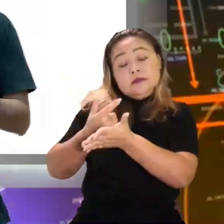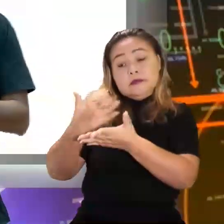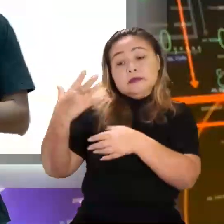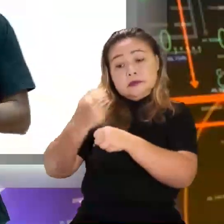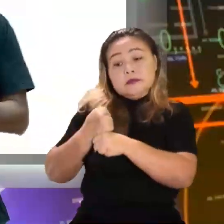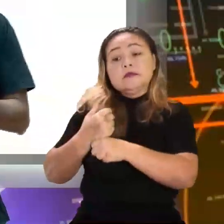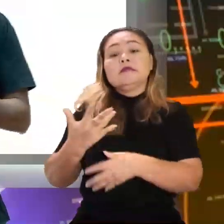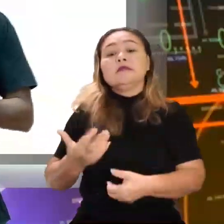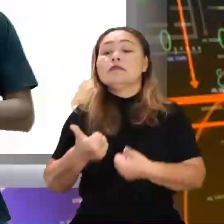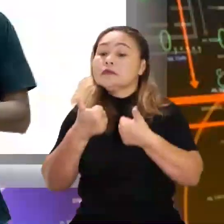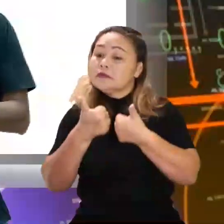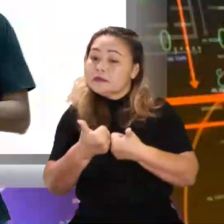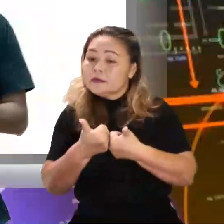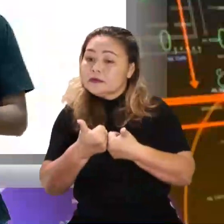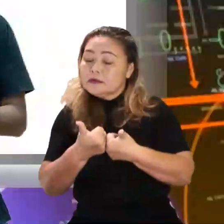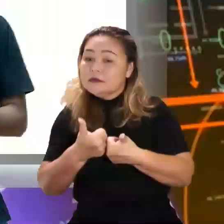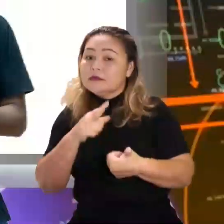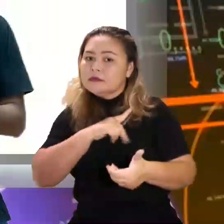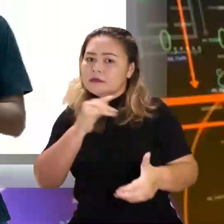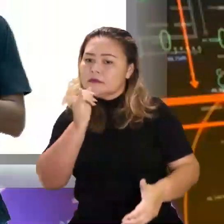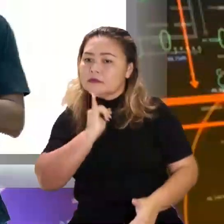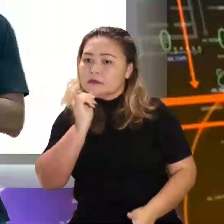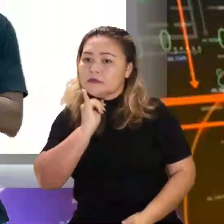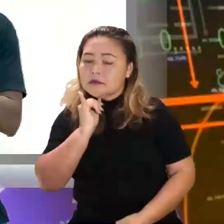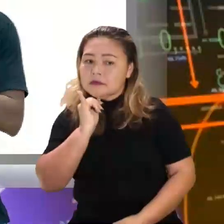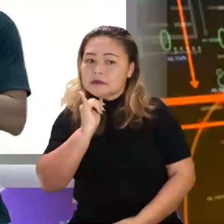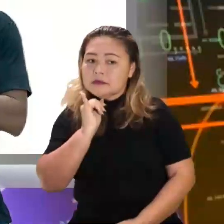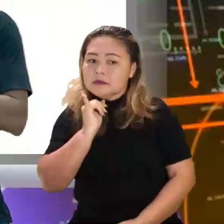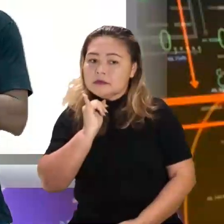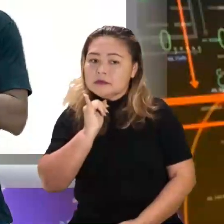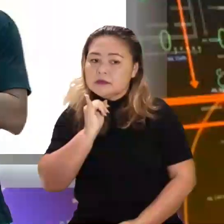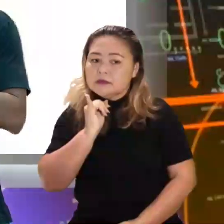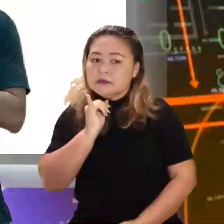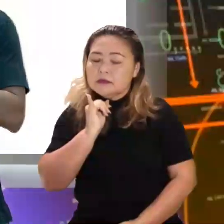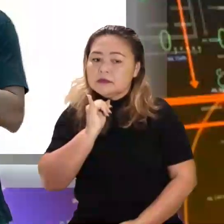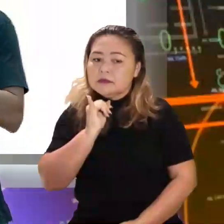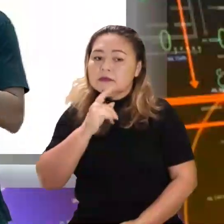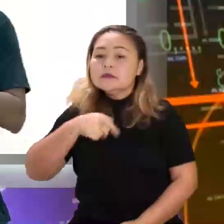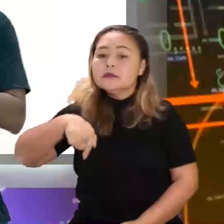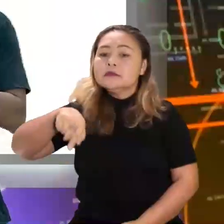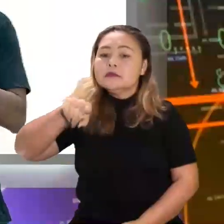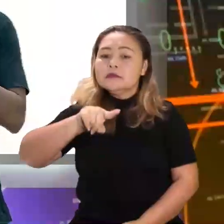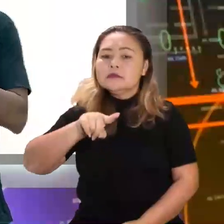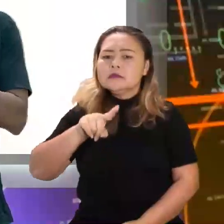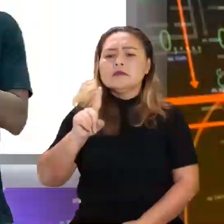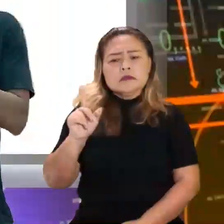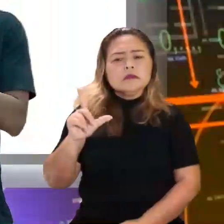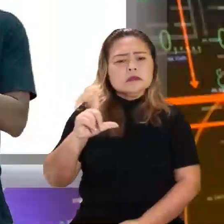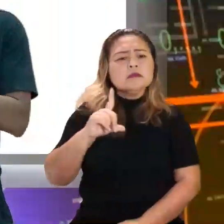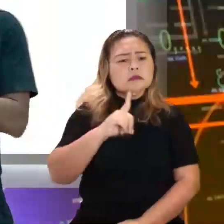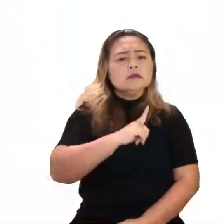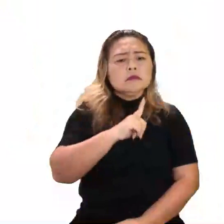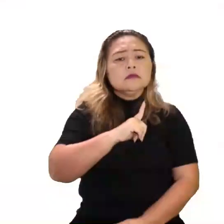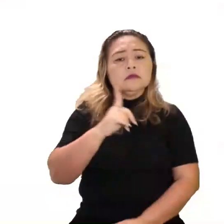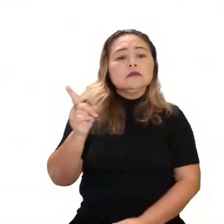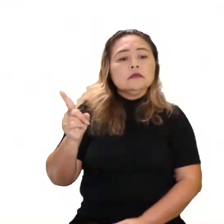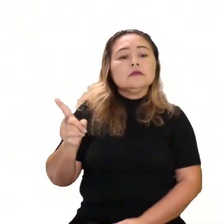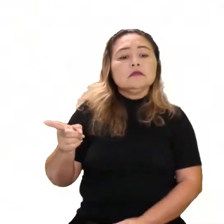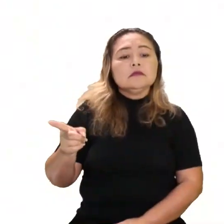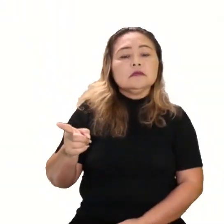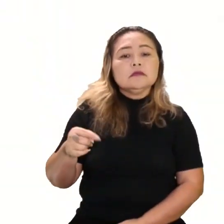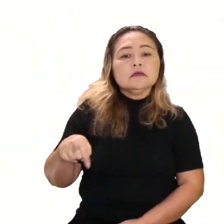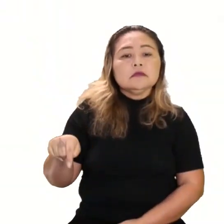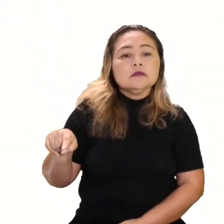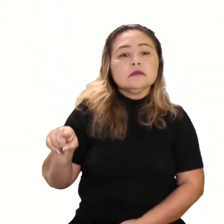somado de toda forma, tá? A gente tem mais um exemplo, mas a gente pode deixar isso aqui para eles. O que você acha? Dá tempo de fazer. Vamos lá, vamos ver se dá tempo,